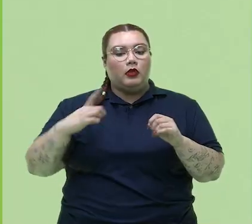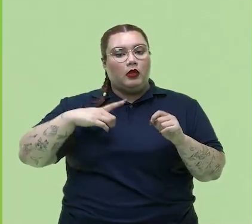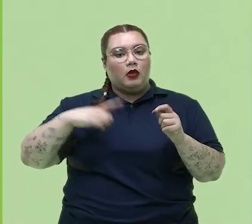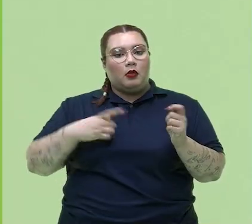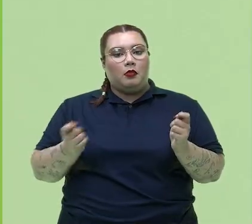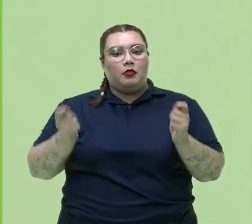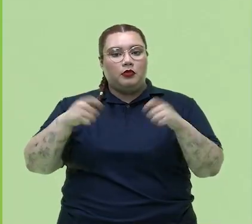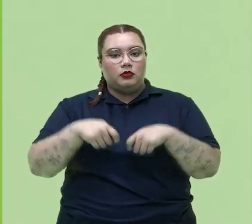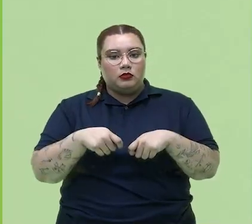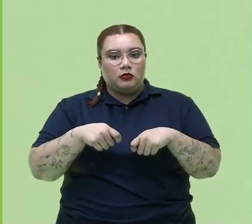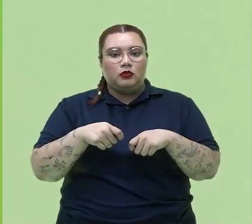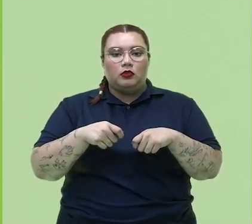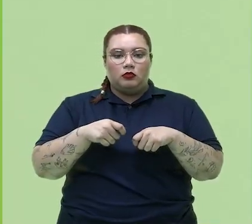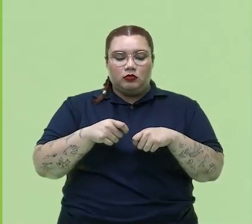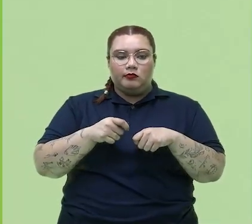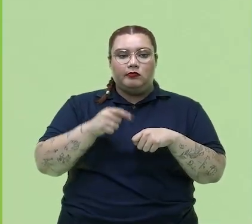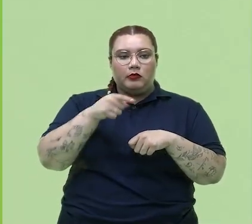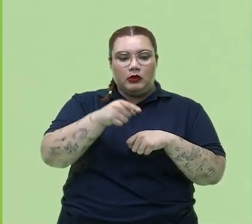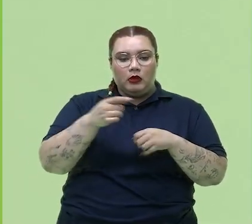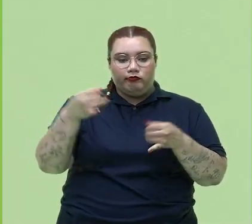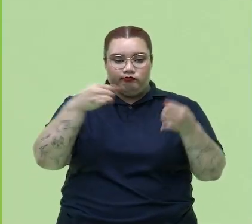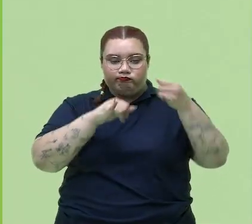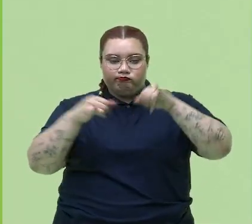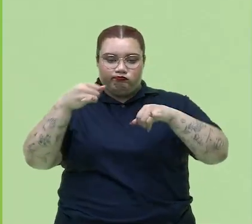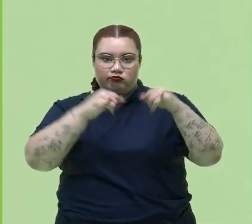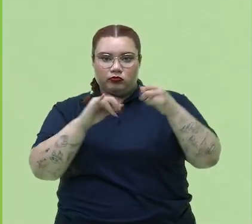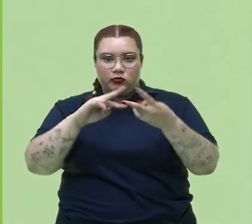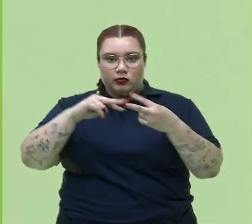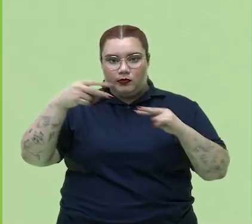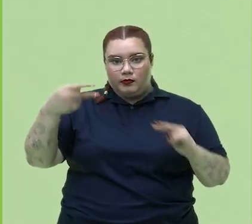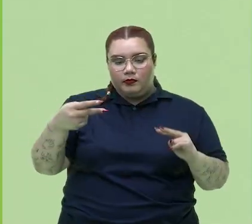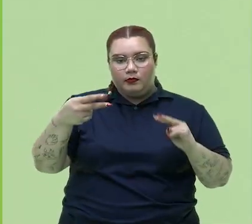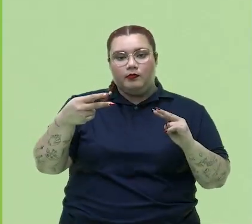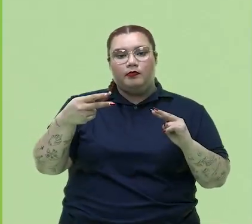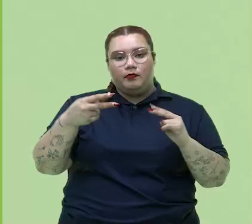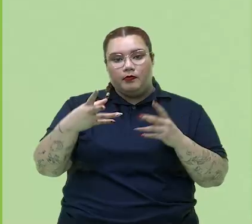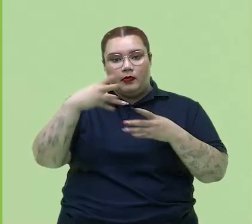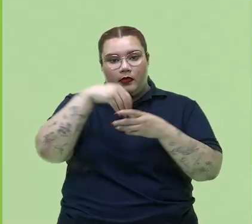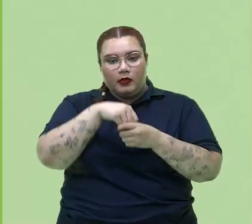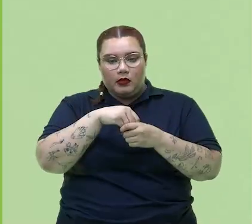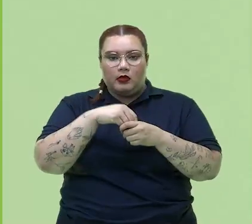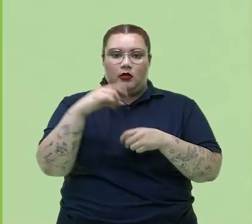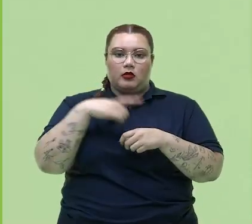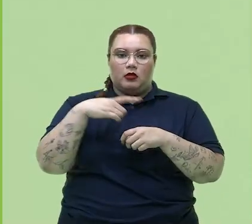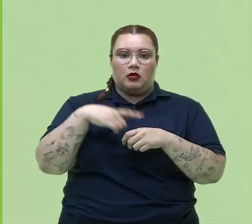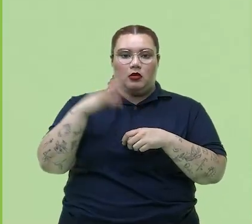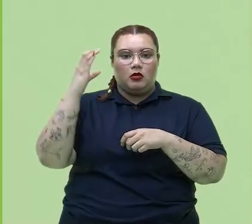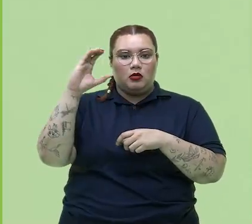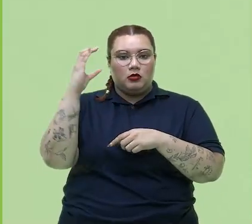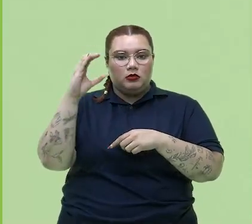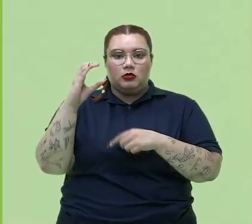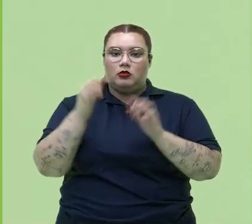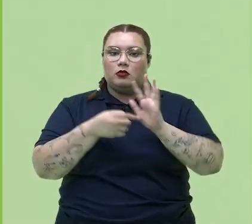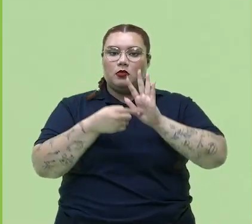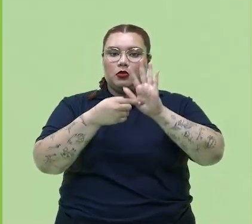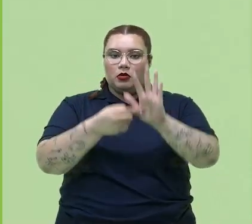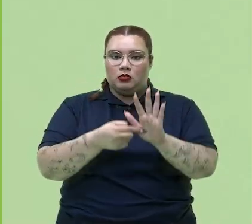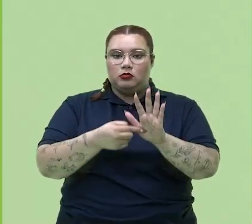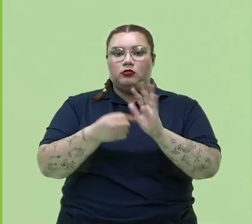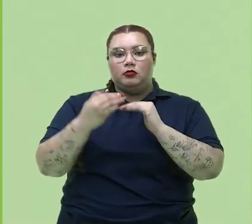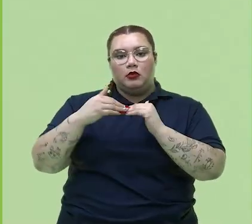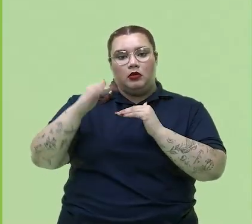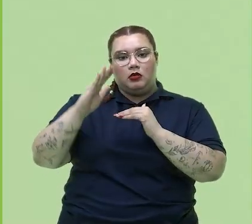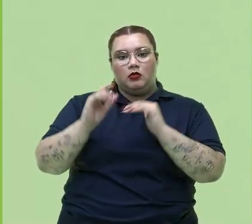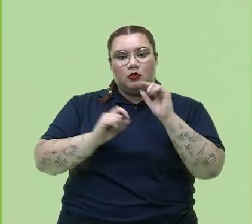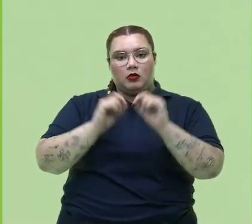como é que eu posso dizer, a manipulação de um material genético e dentro dele nós temos essa ciência que vem crescendo cada vez mais,